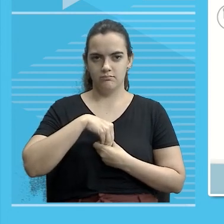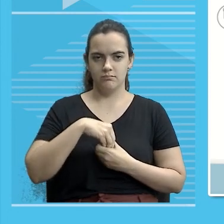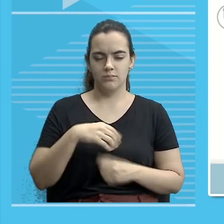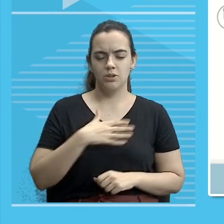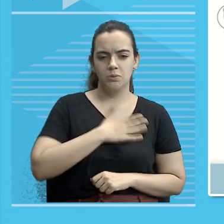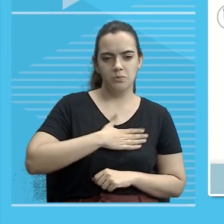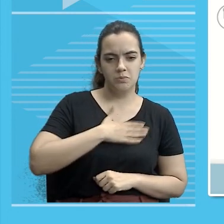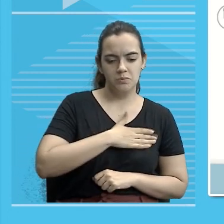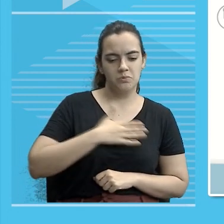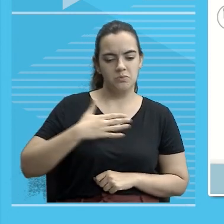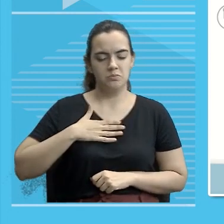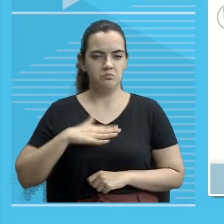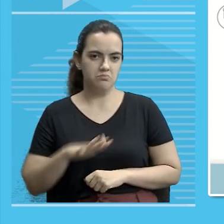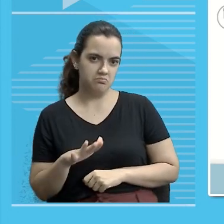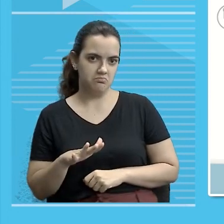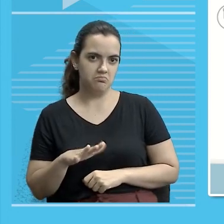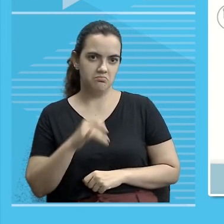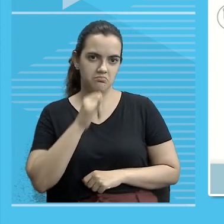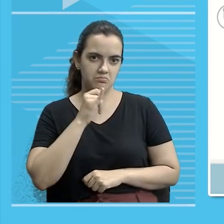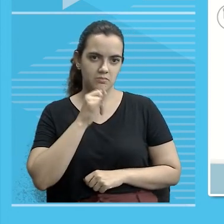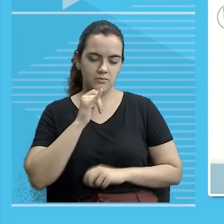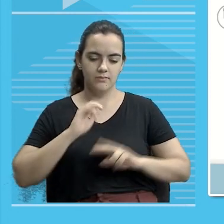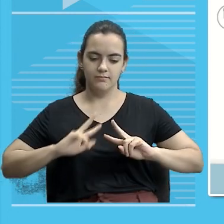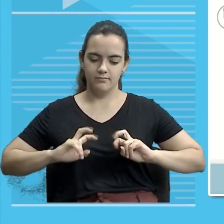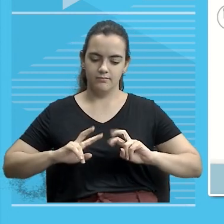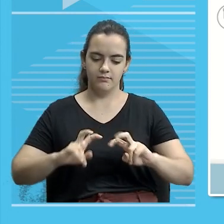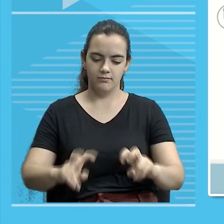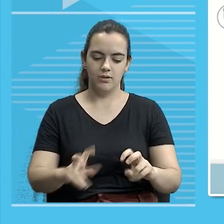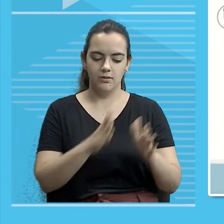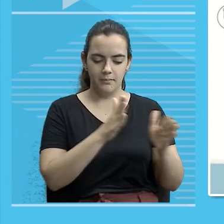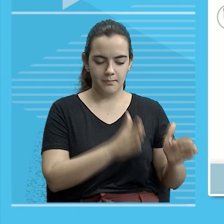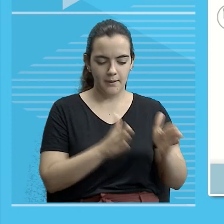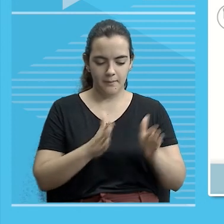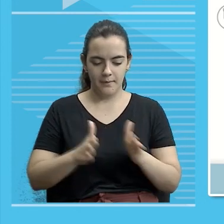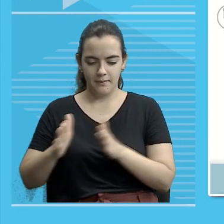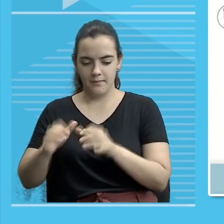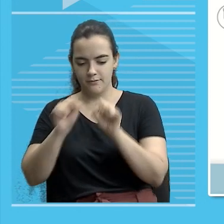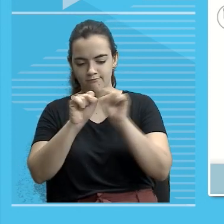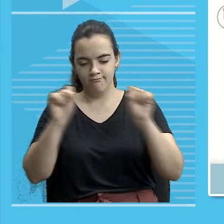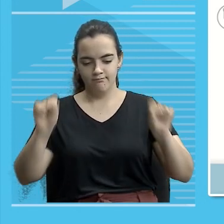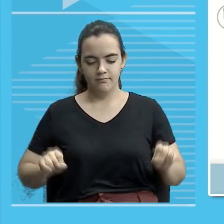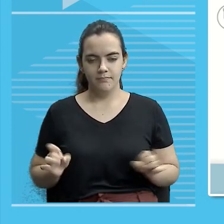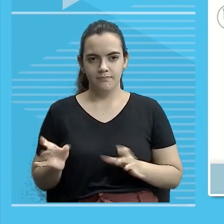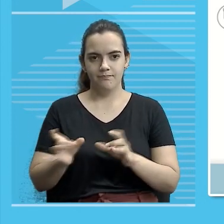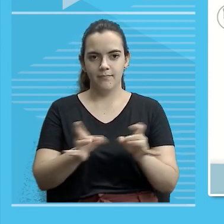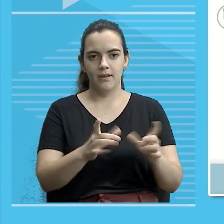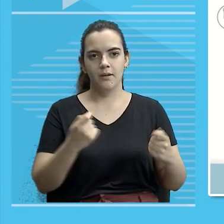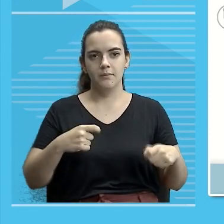falou da abordagem baseada no consumidor são palavras-chaves